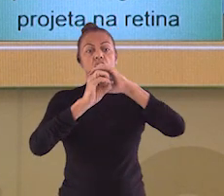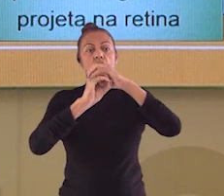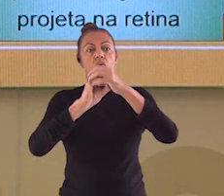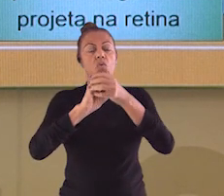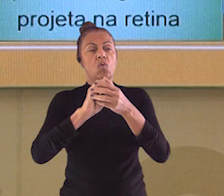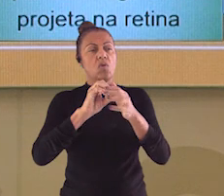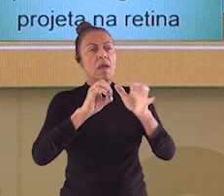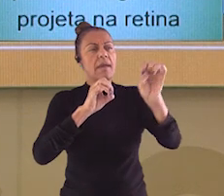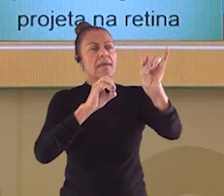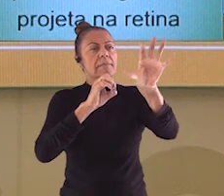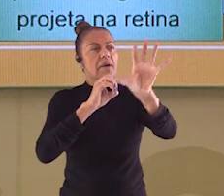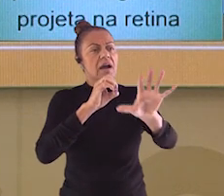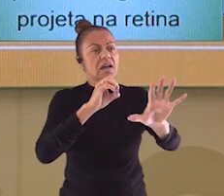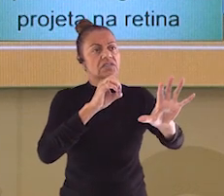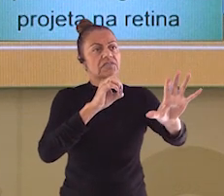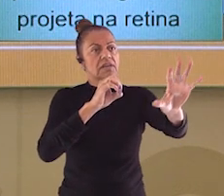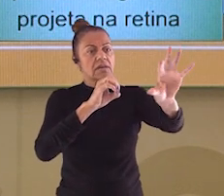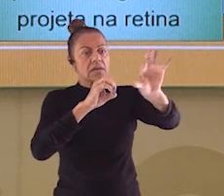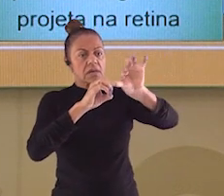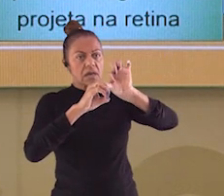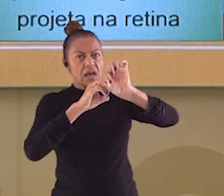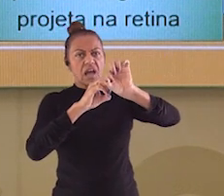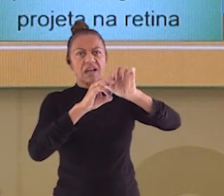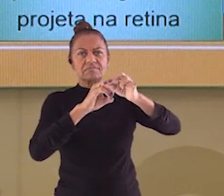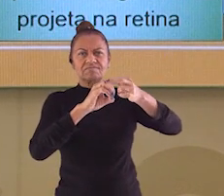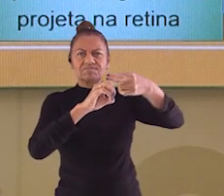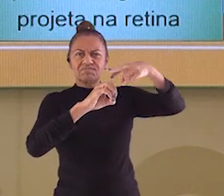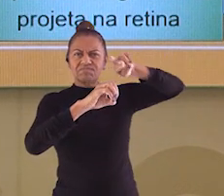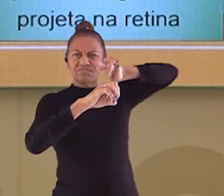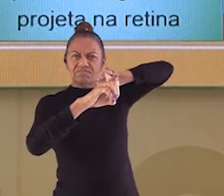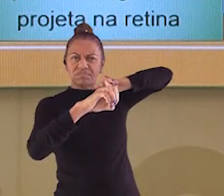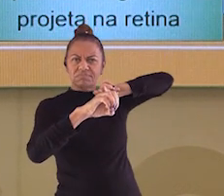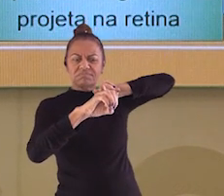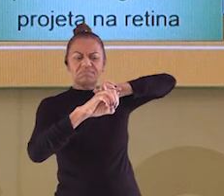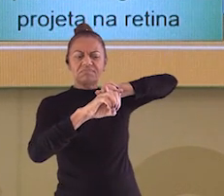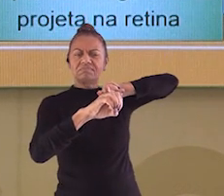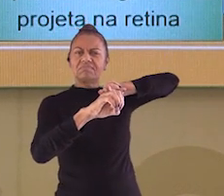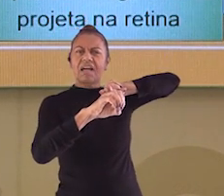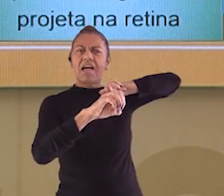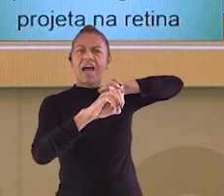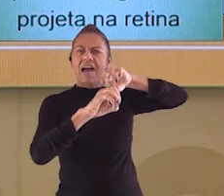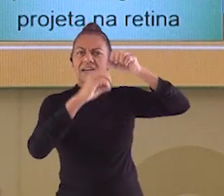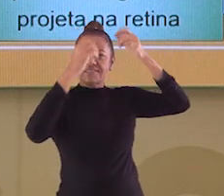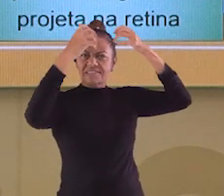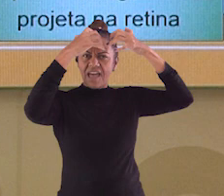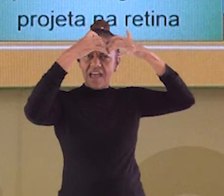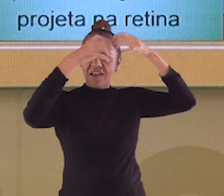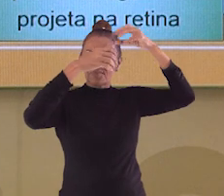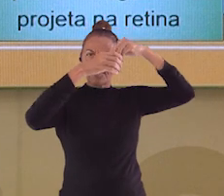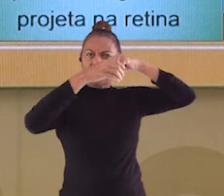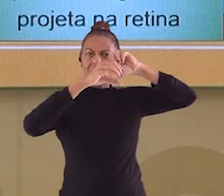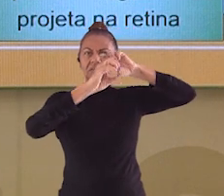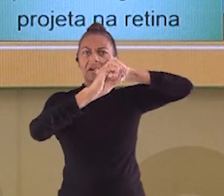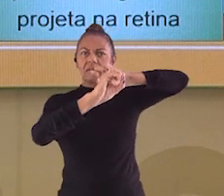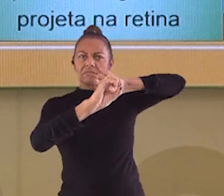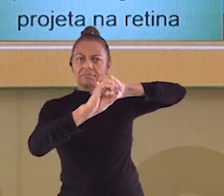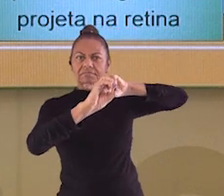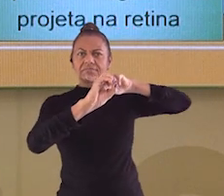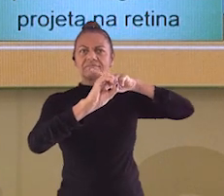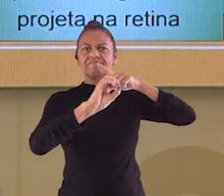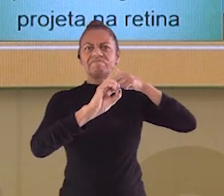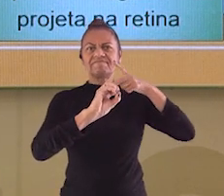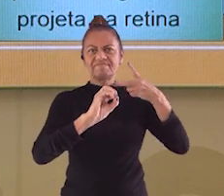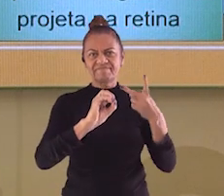cérebro é pensado. É pelas as ações do cérebro que acabamos recebendo a imagem